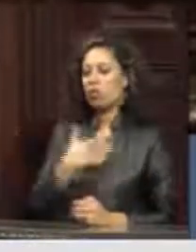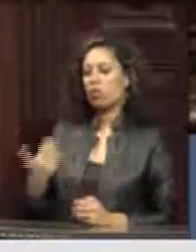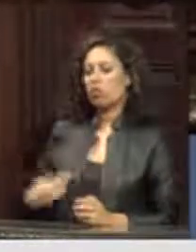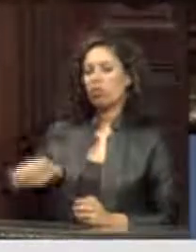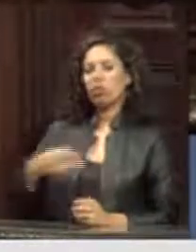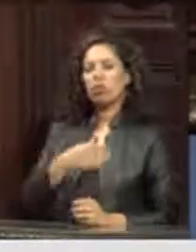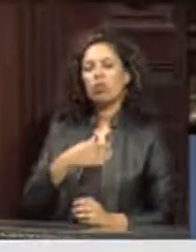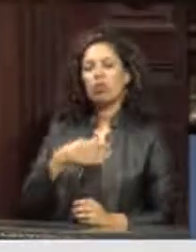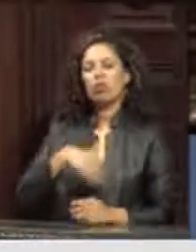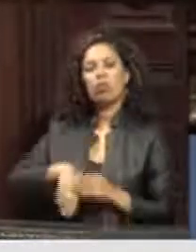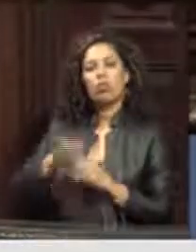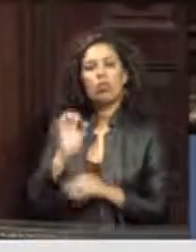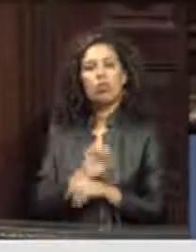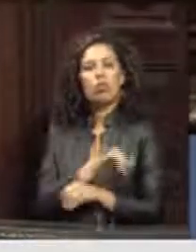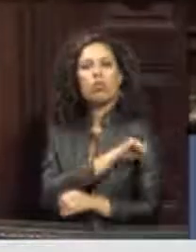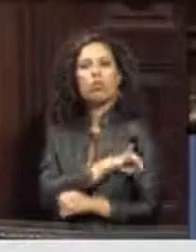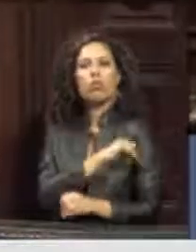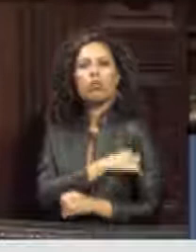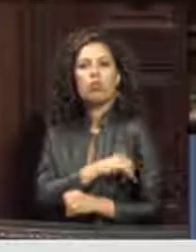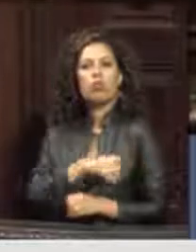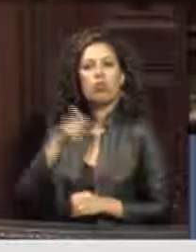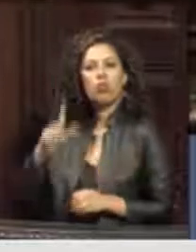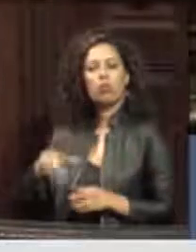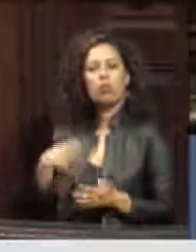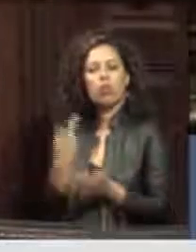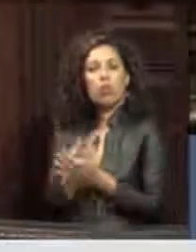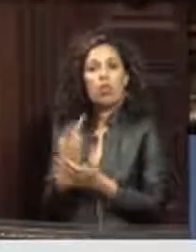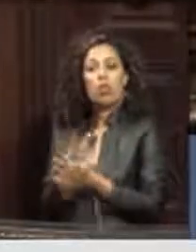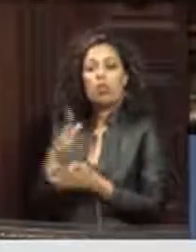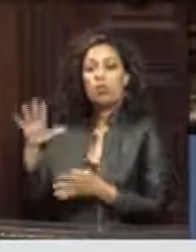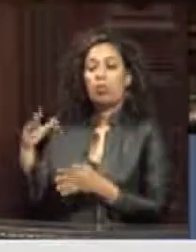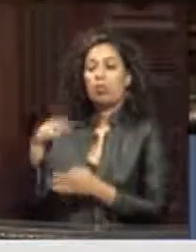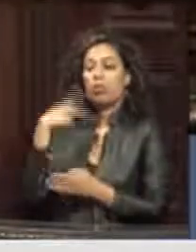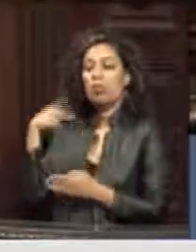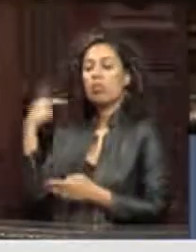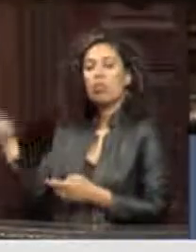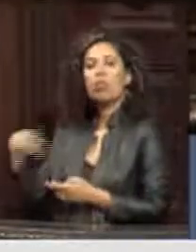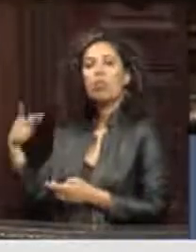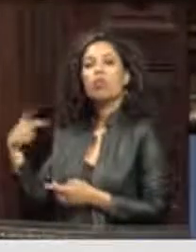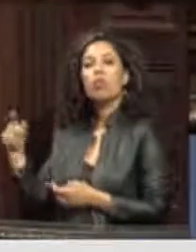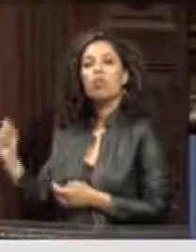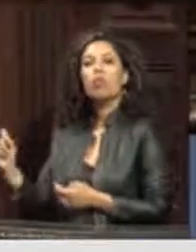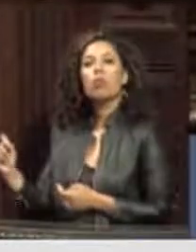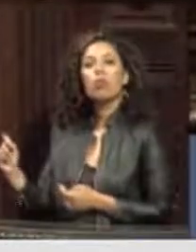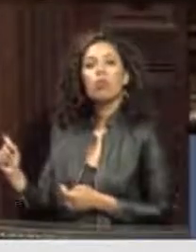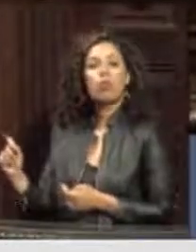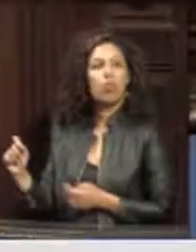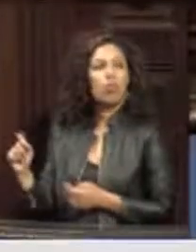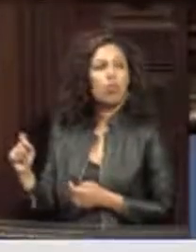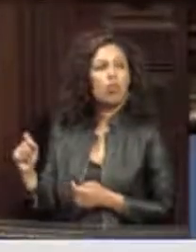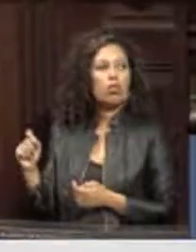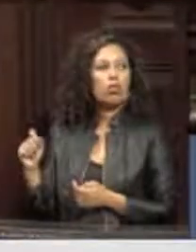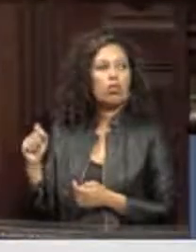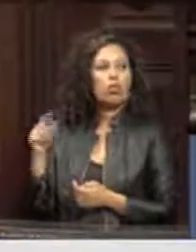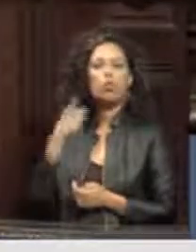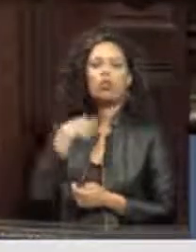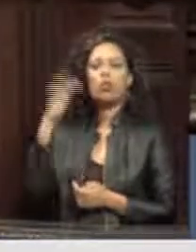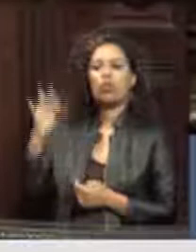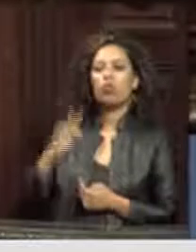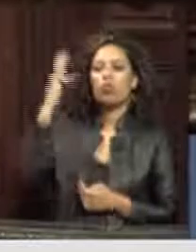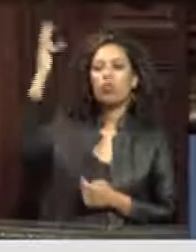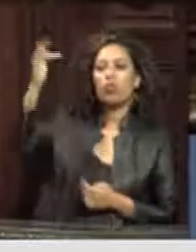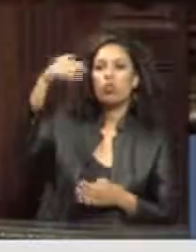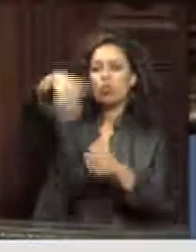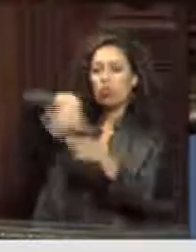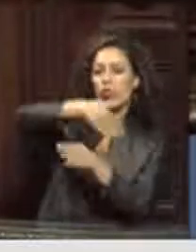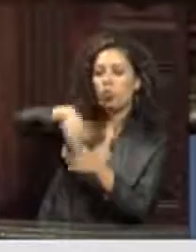estado vem junto com uma pífia justificativa de que a intenção de criar pedágio para aqueles que